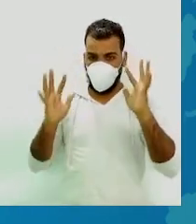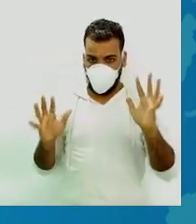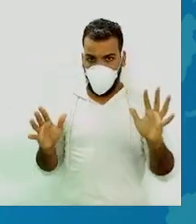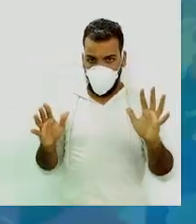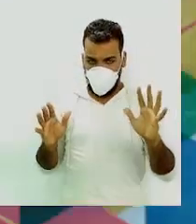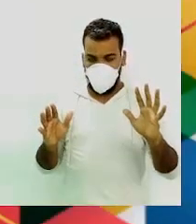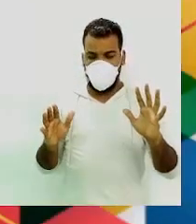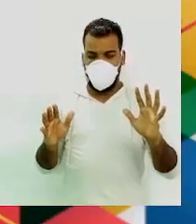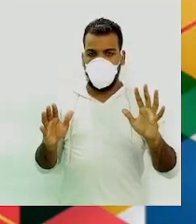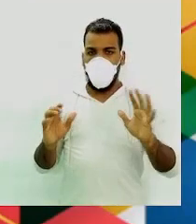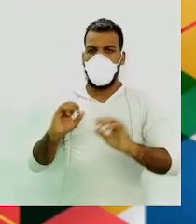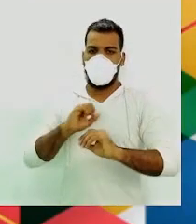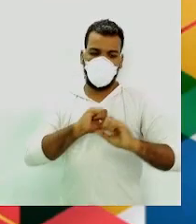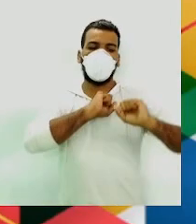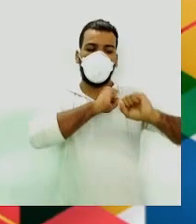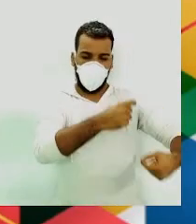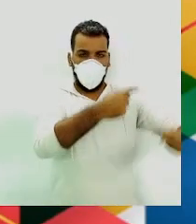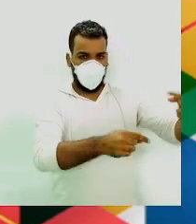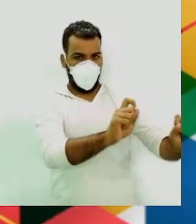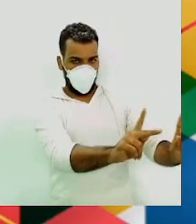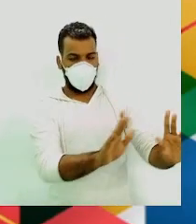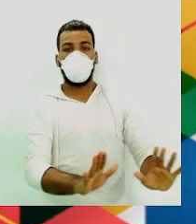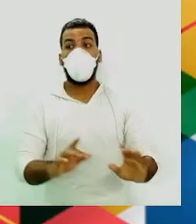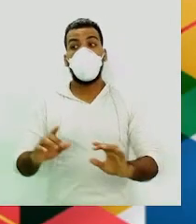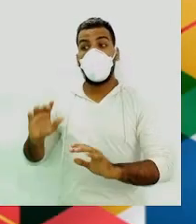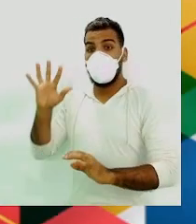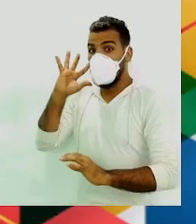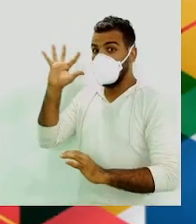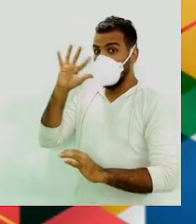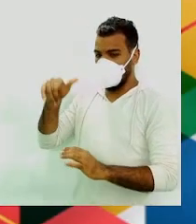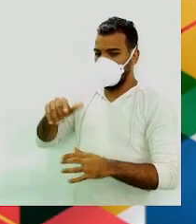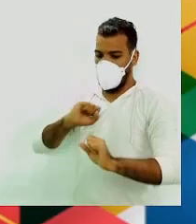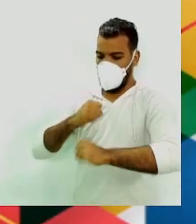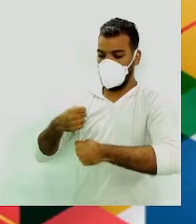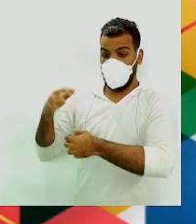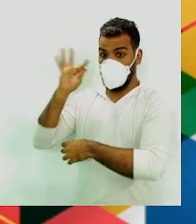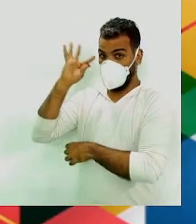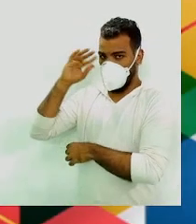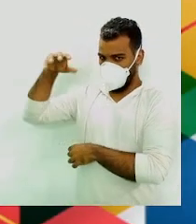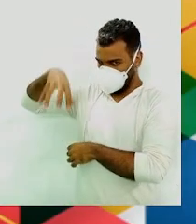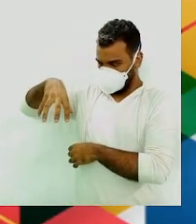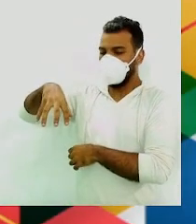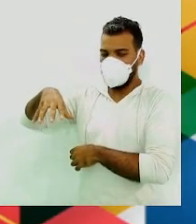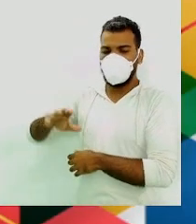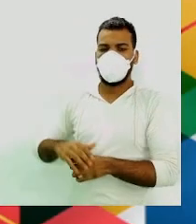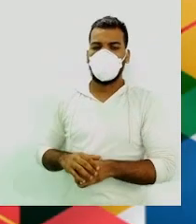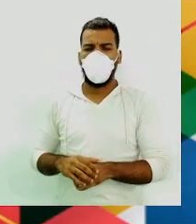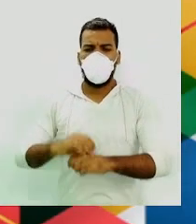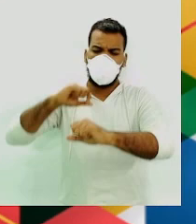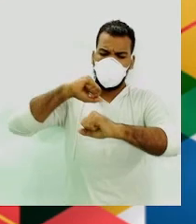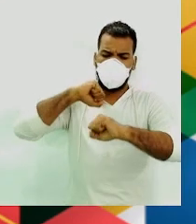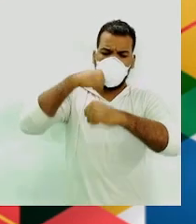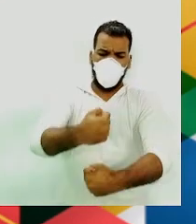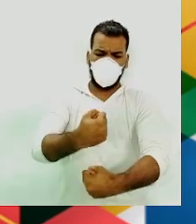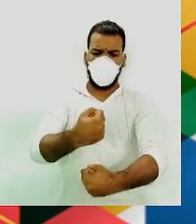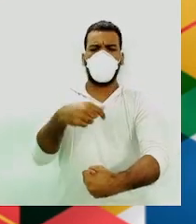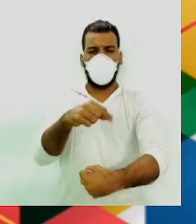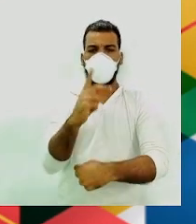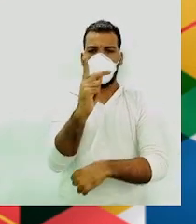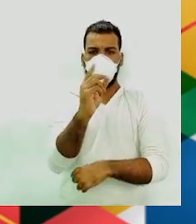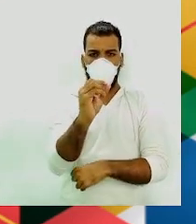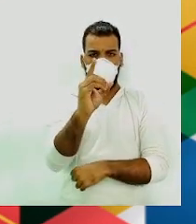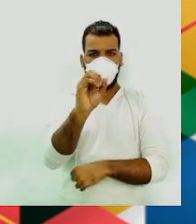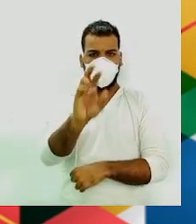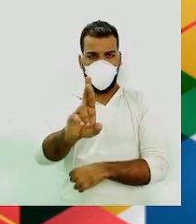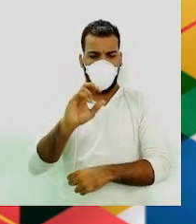podem observar aí os objetivos do poder político dentro da sociedade. O que é poder? A palavra